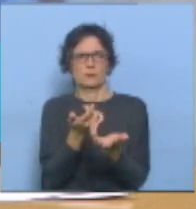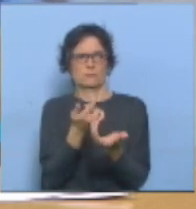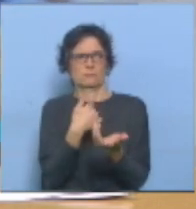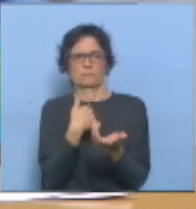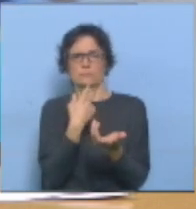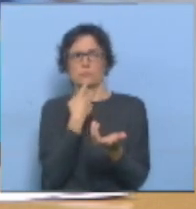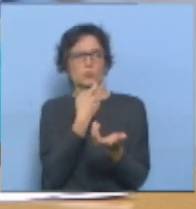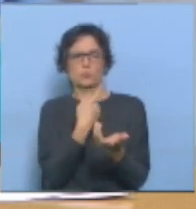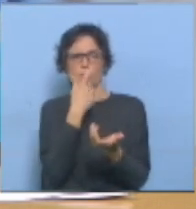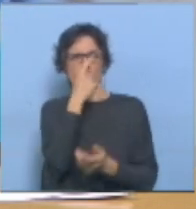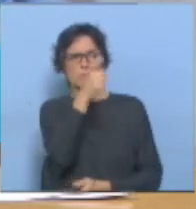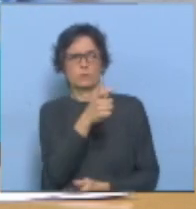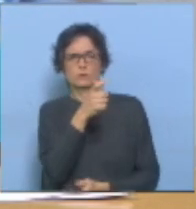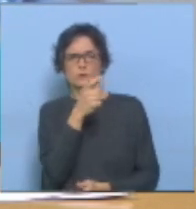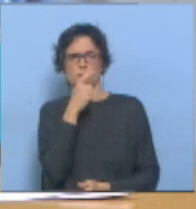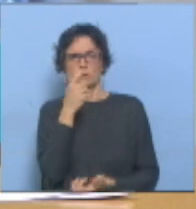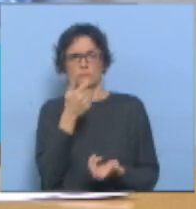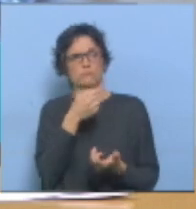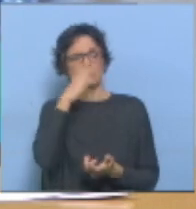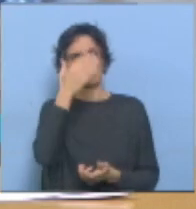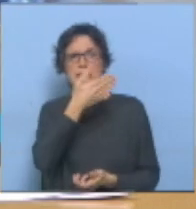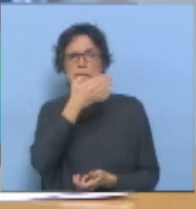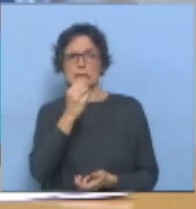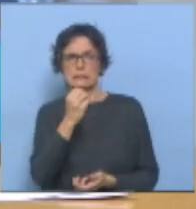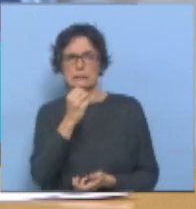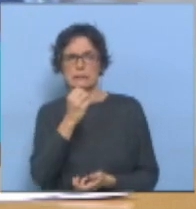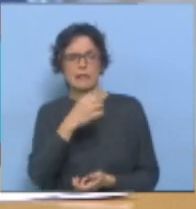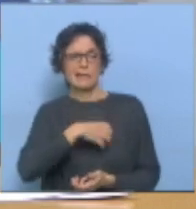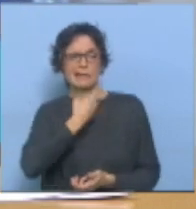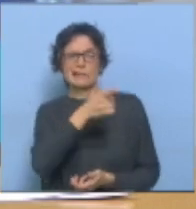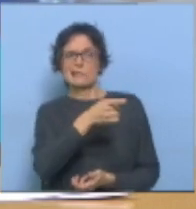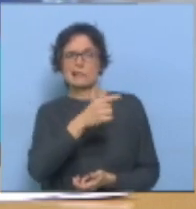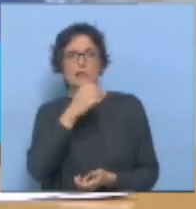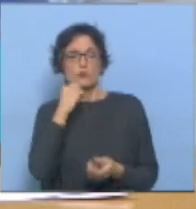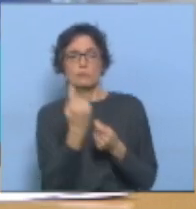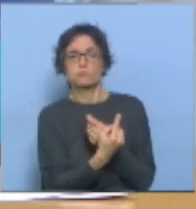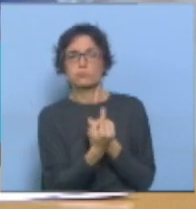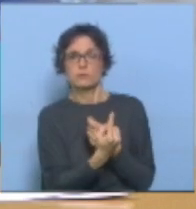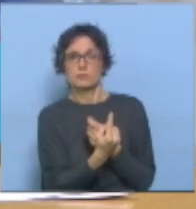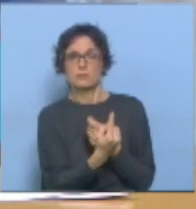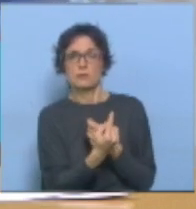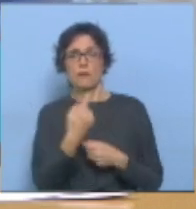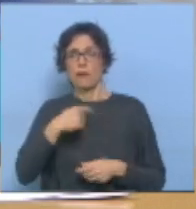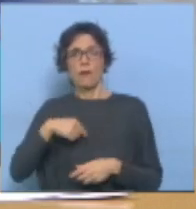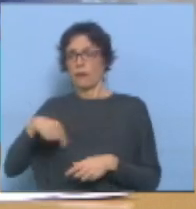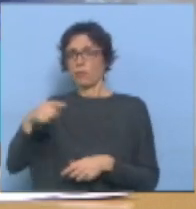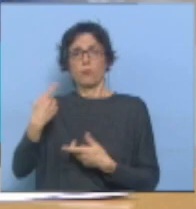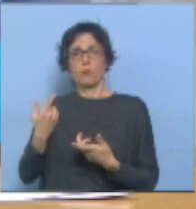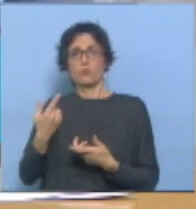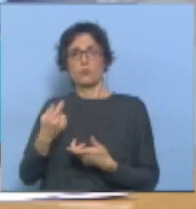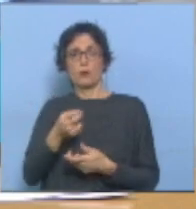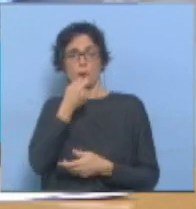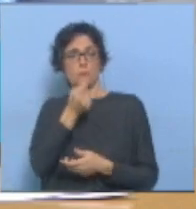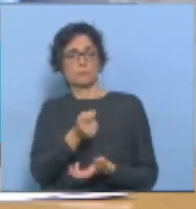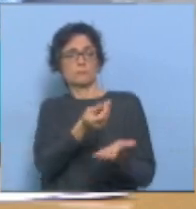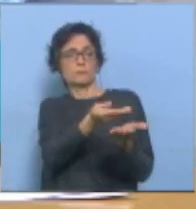anos possa, também por solidão com certeza, acabar com a sua vida. Não assim, sozinha com medicamento. Coisa...